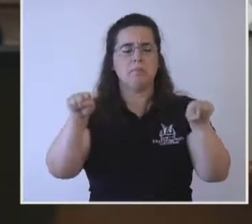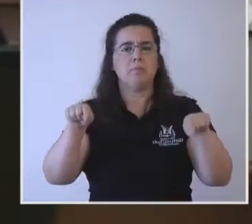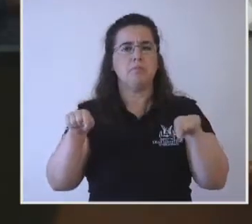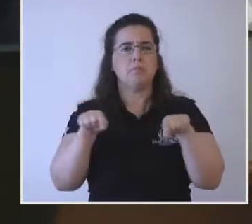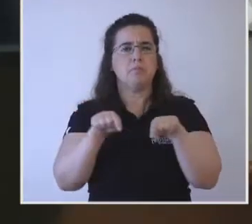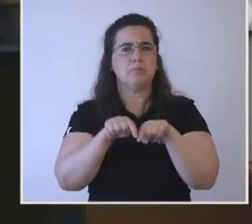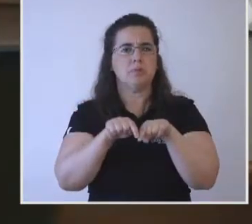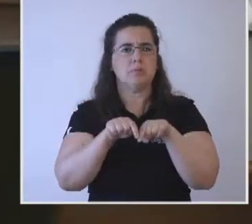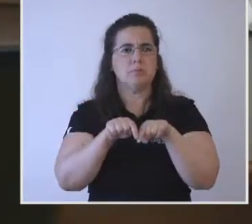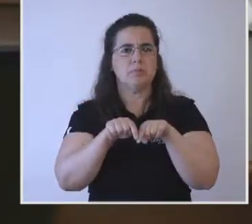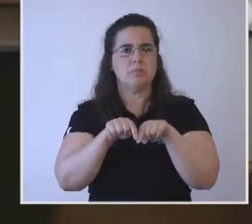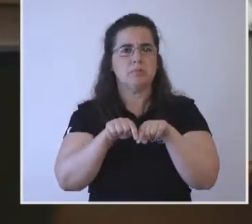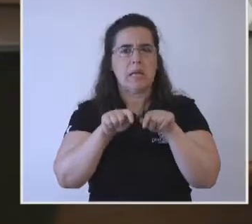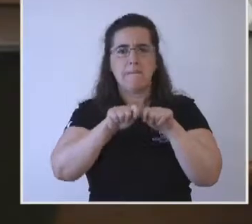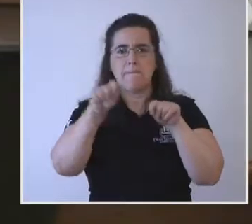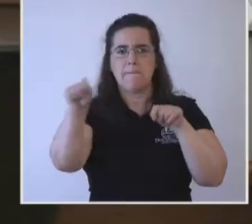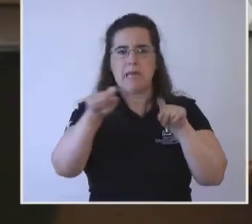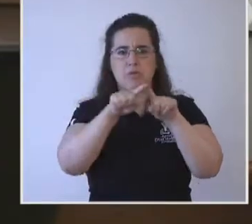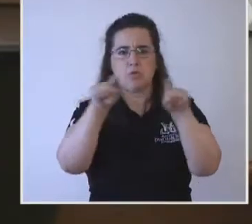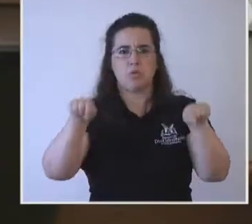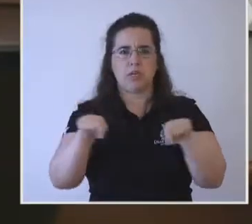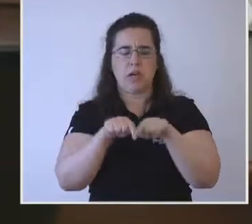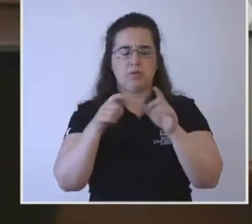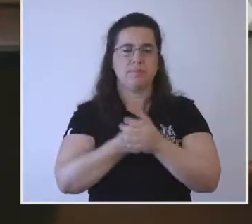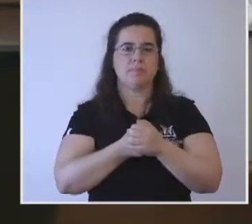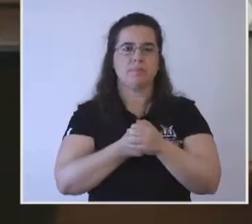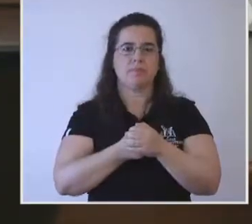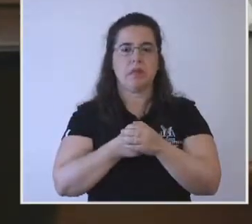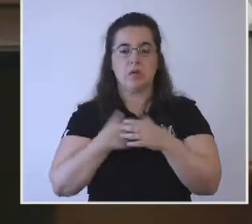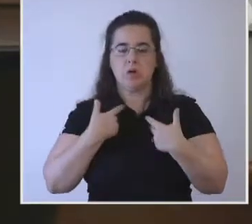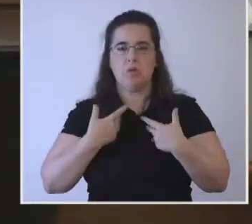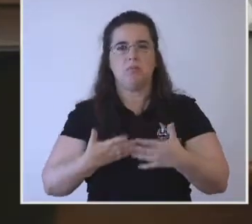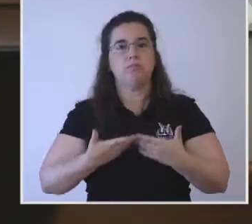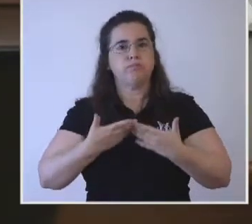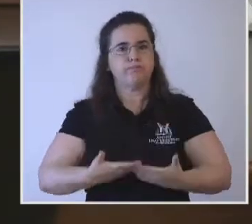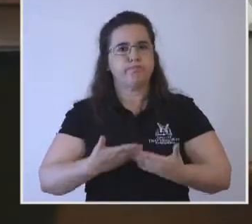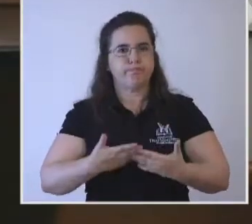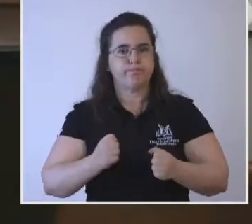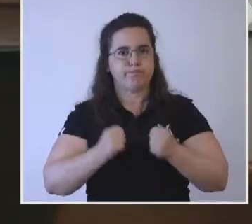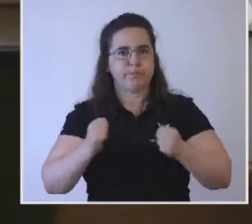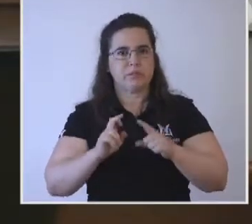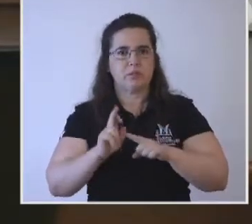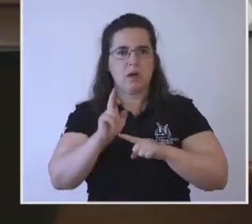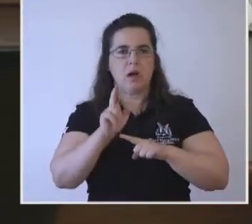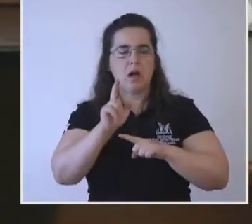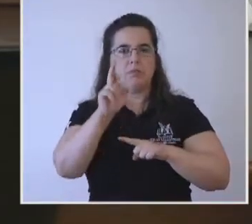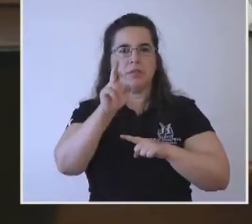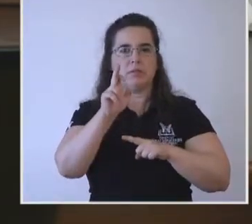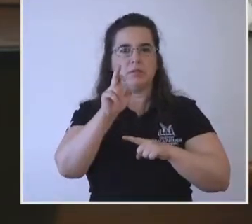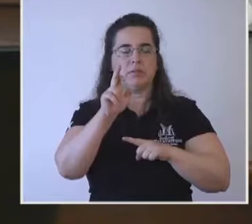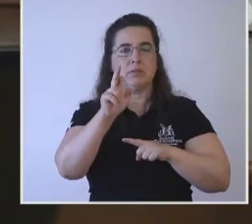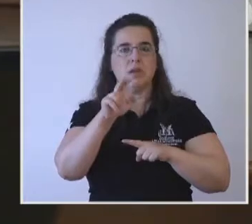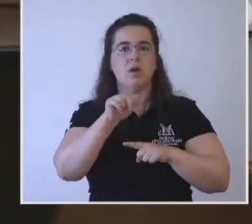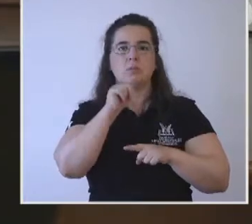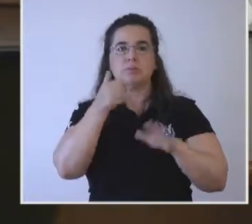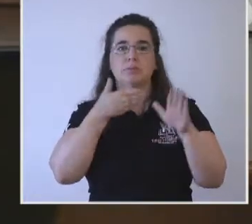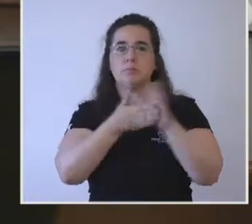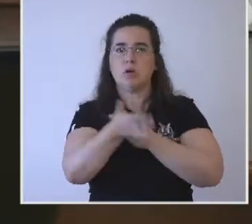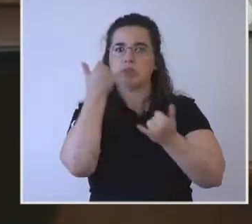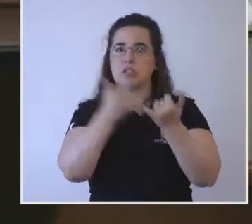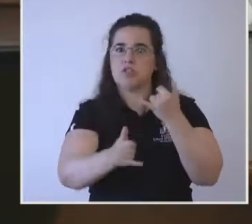à medida que o nosso peso aumentava, o risco de morte era muito elevado e subia de